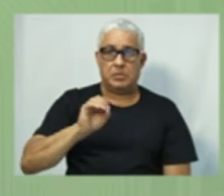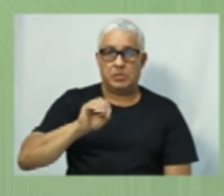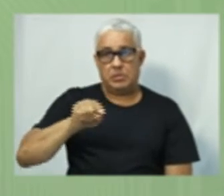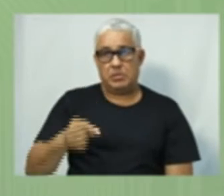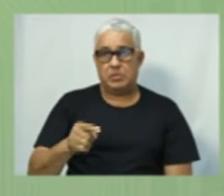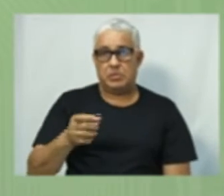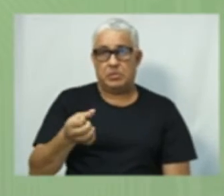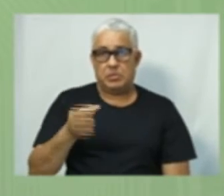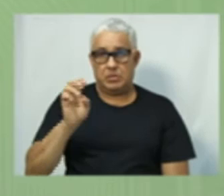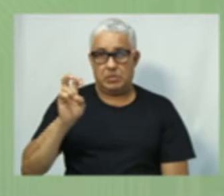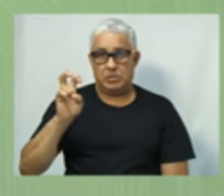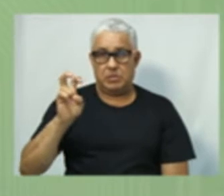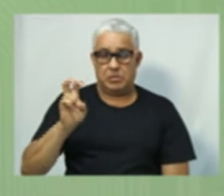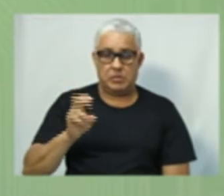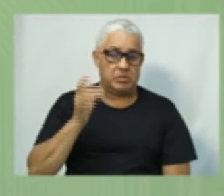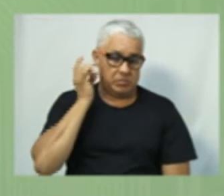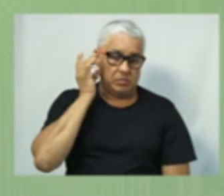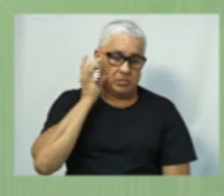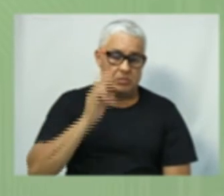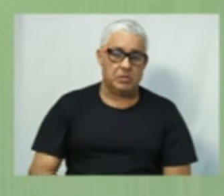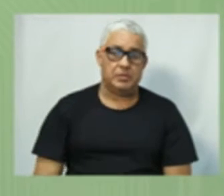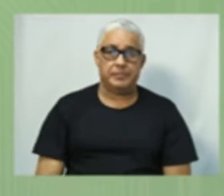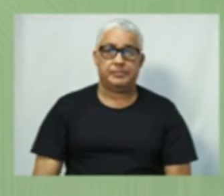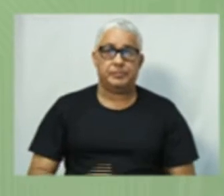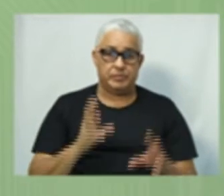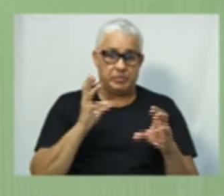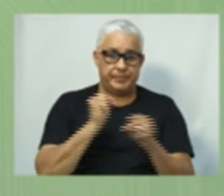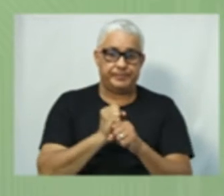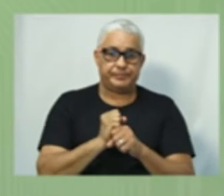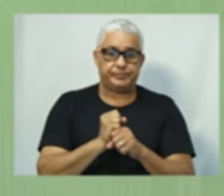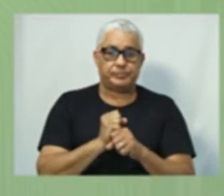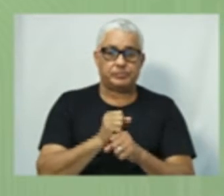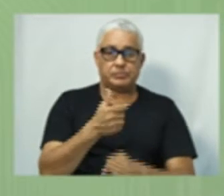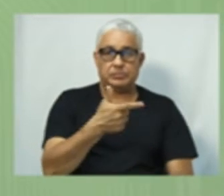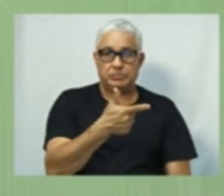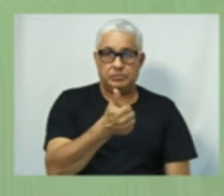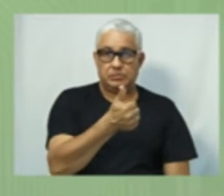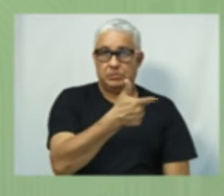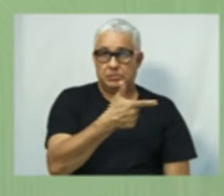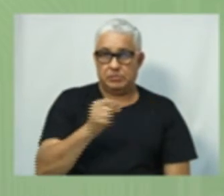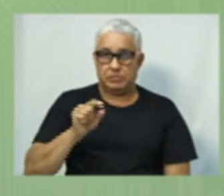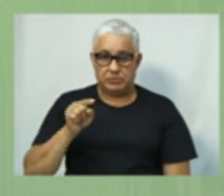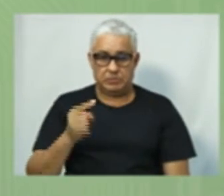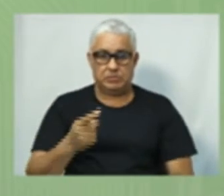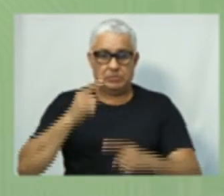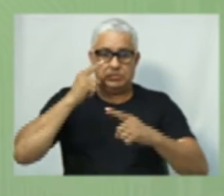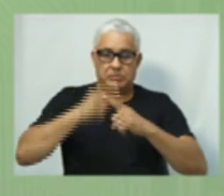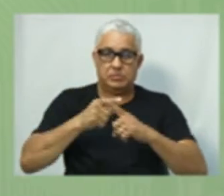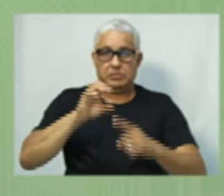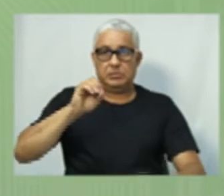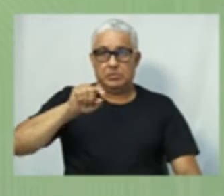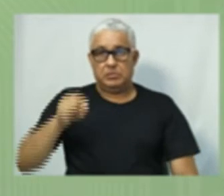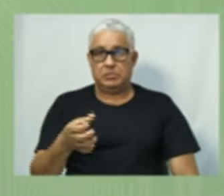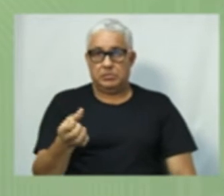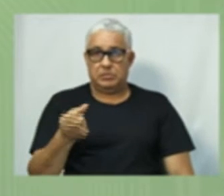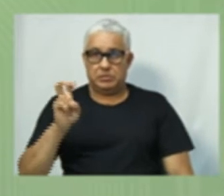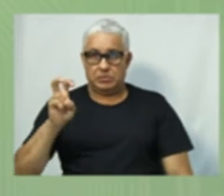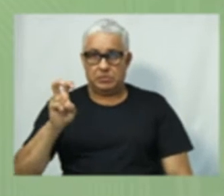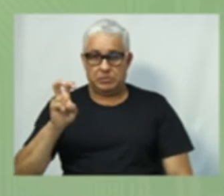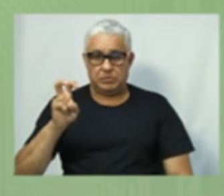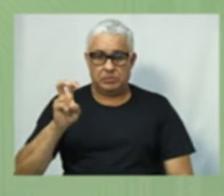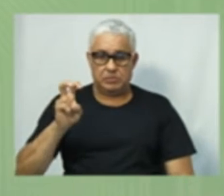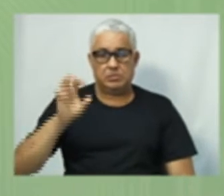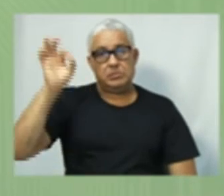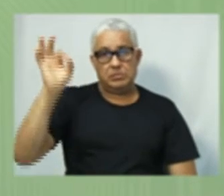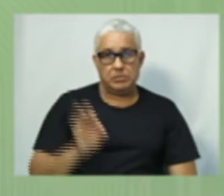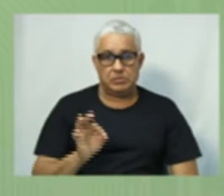0,65. Muito fácil, a gente pega o valor, multiplica pela alíquota e encontramos o valor a ser pago no